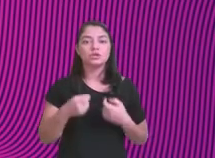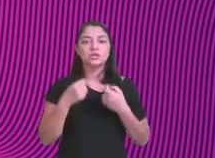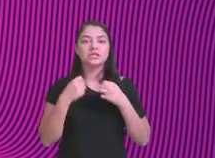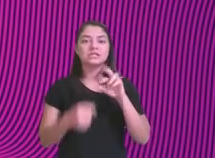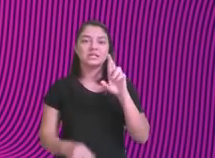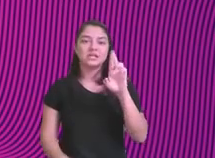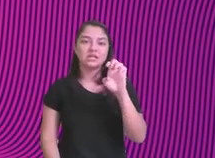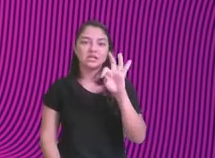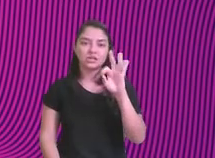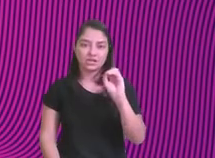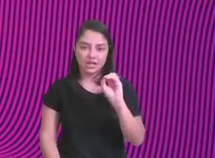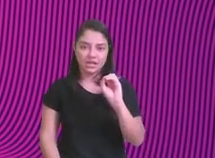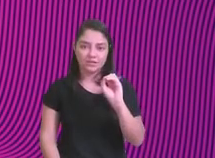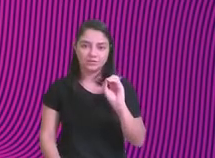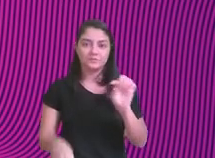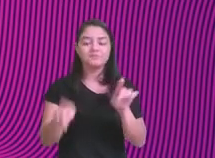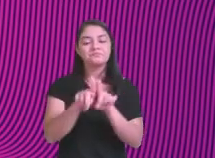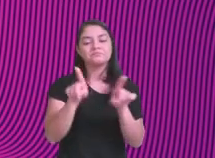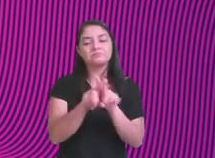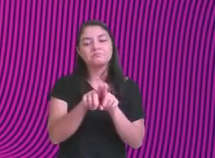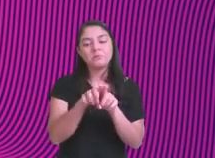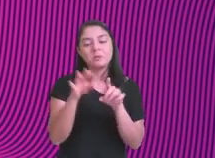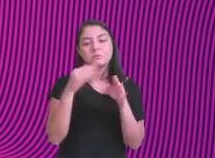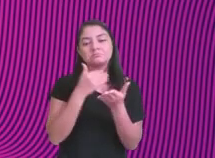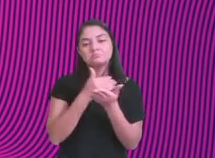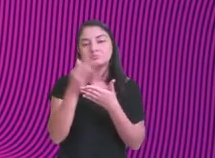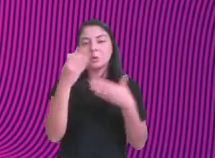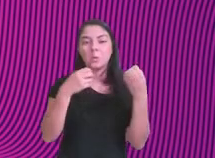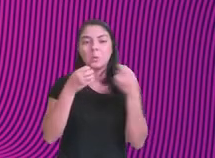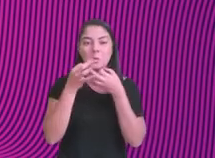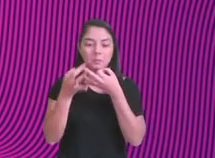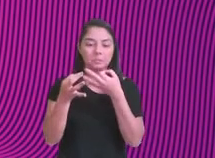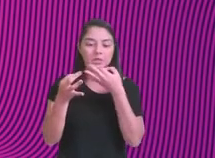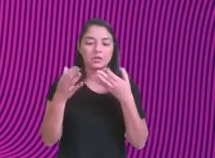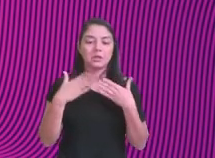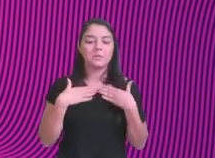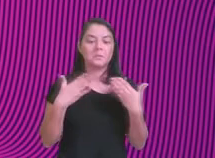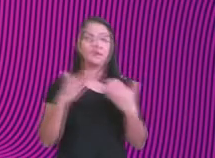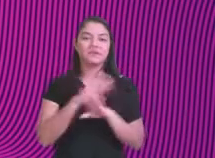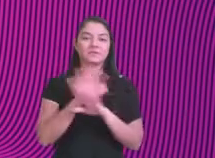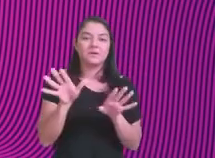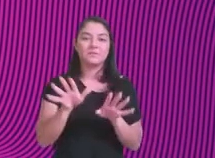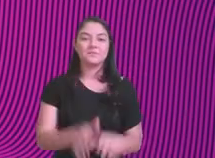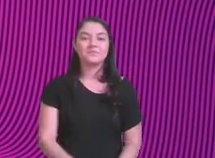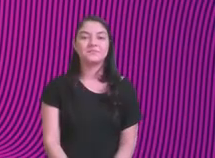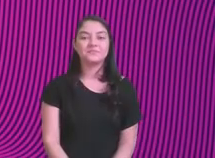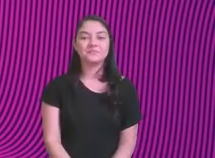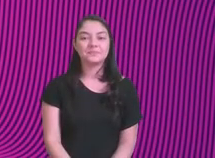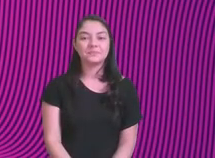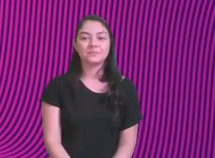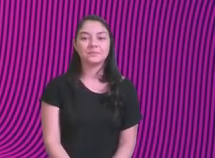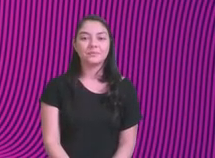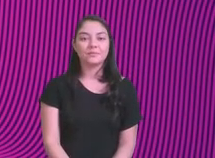extraperitoneais. Minhas considerações iniciais são essas e vou ouvir o Rodrigo agora.